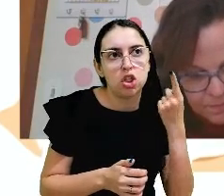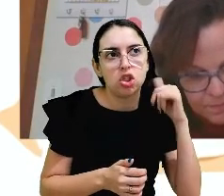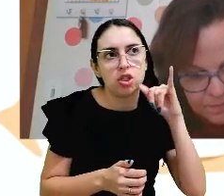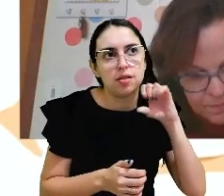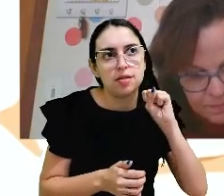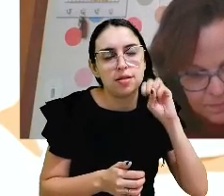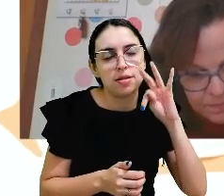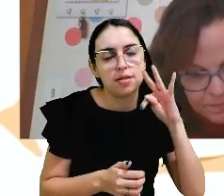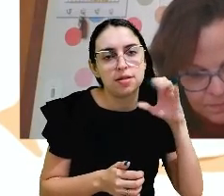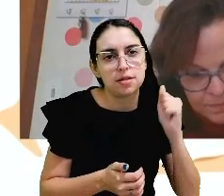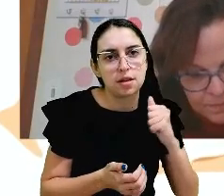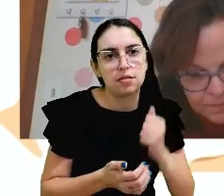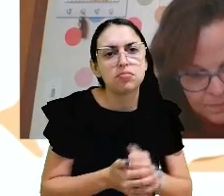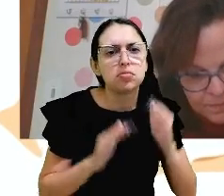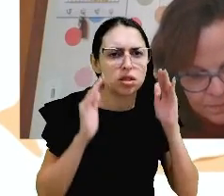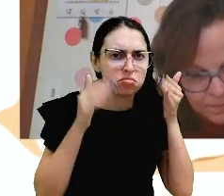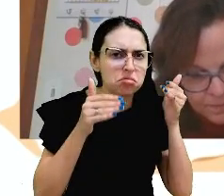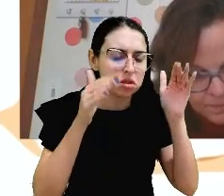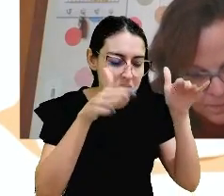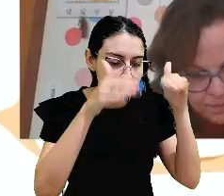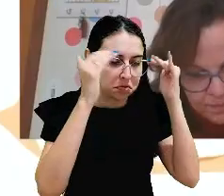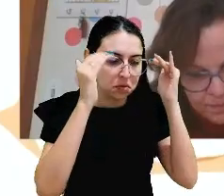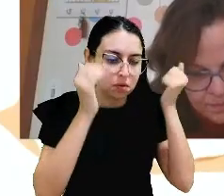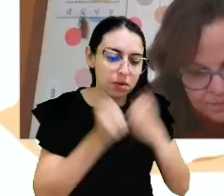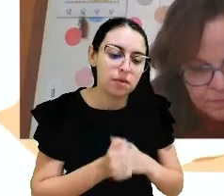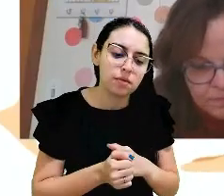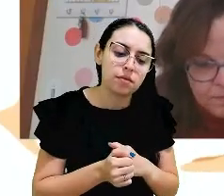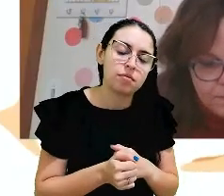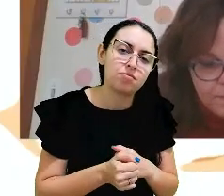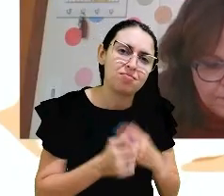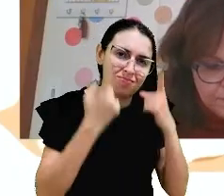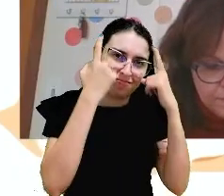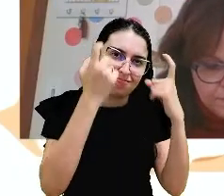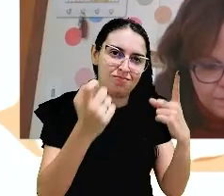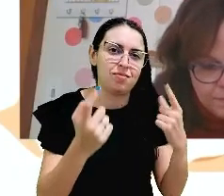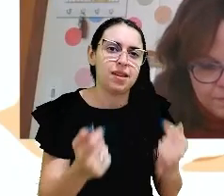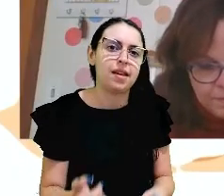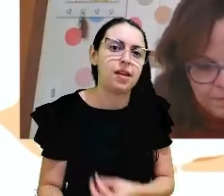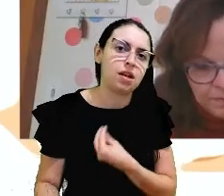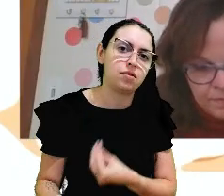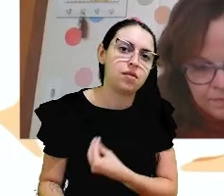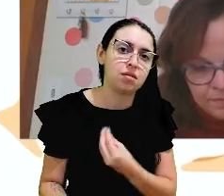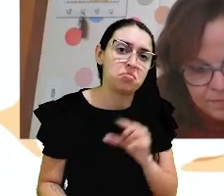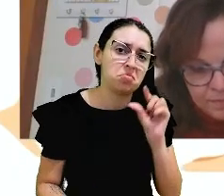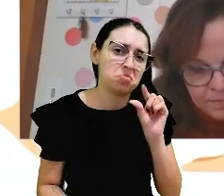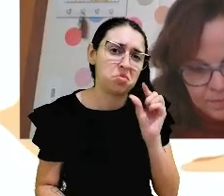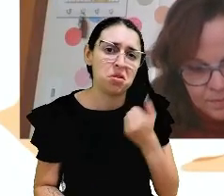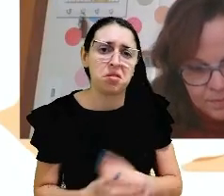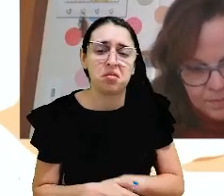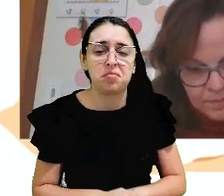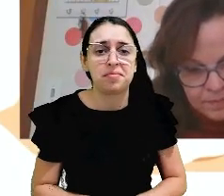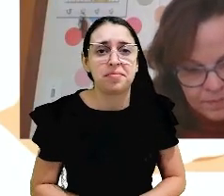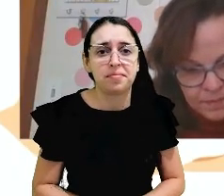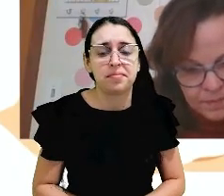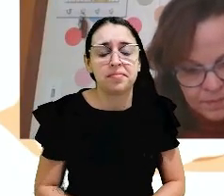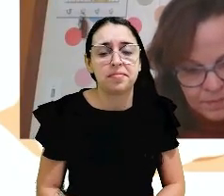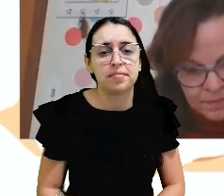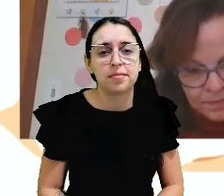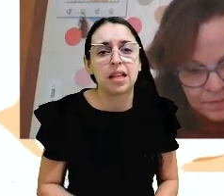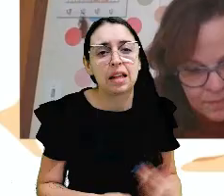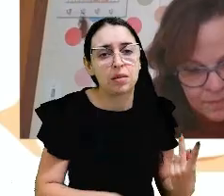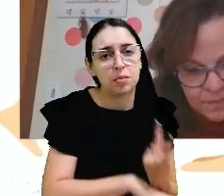nesse campo, a gente observa que a gente sofre violência e que a nossa vida vale menos, né? Então,